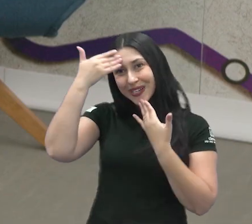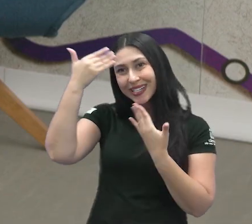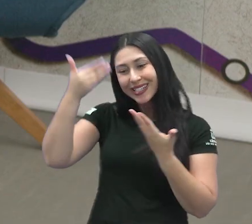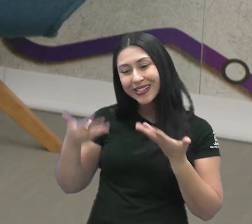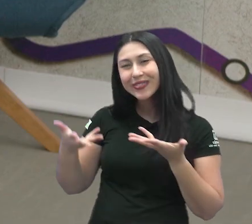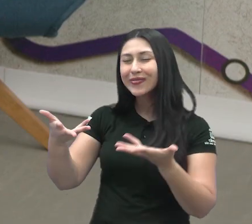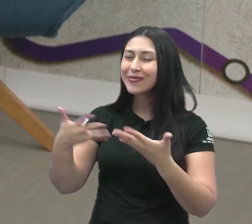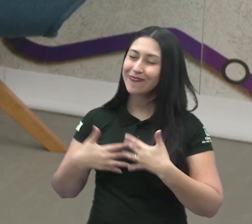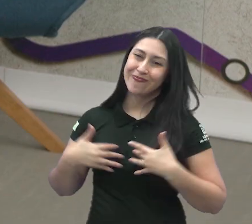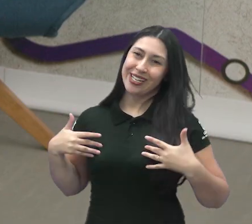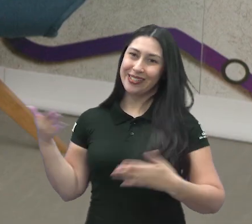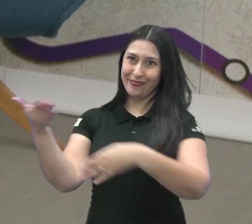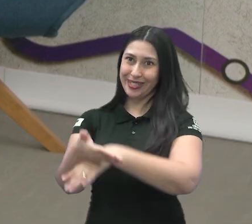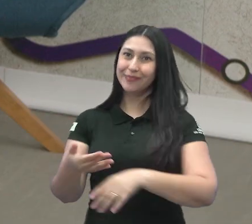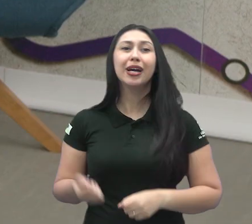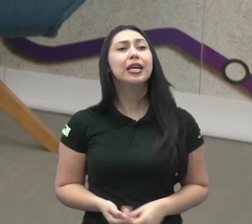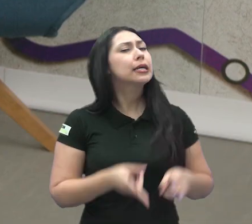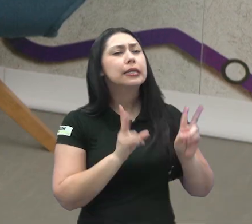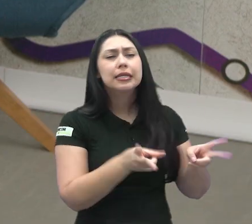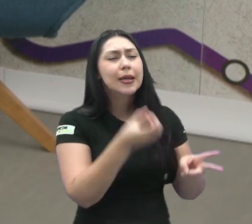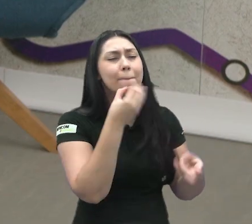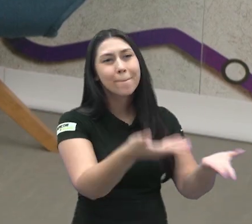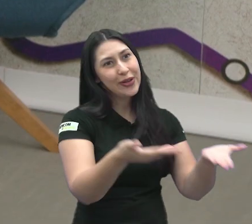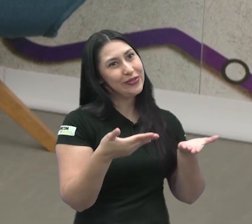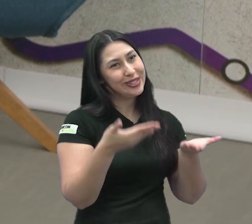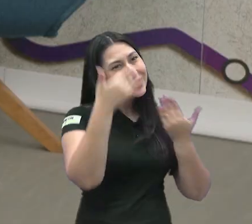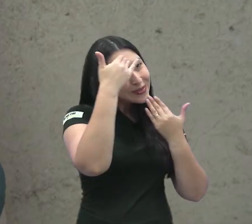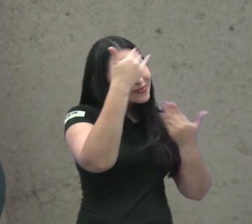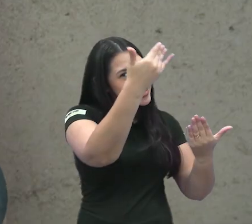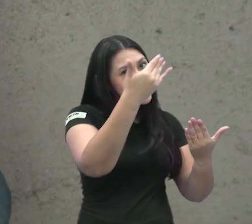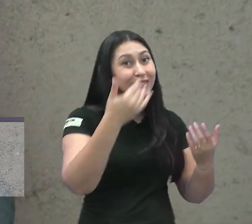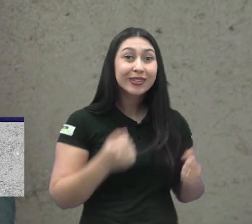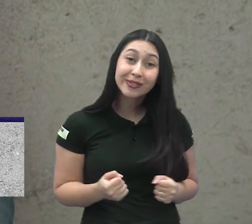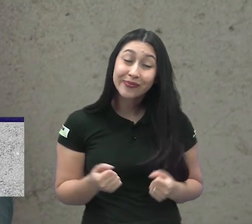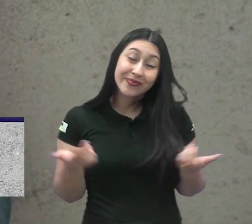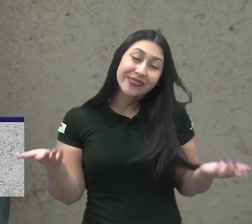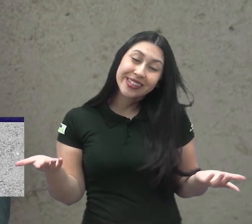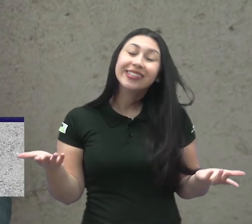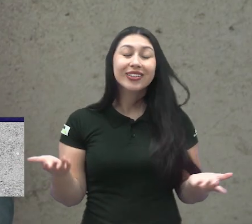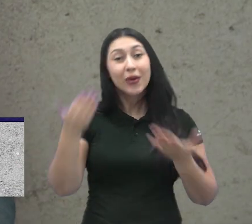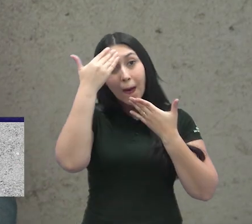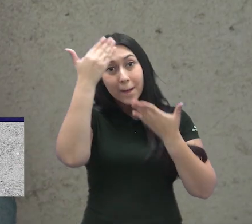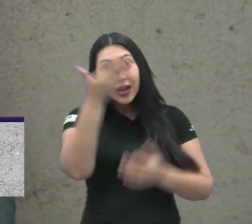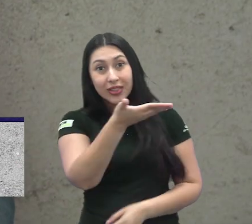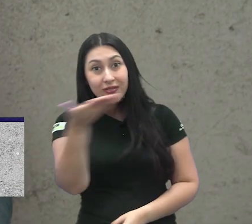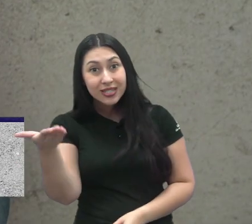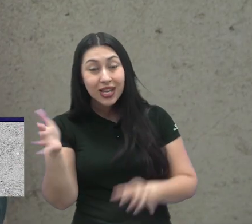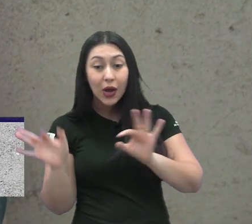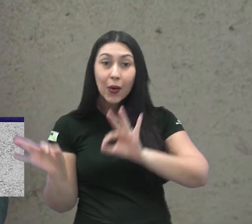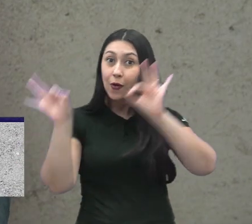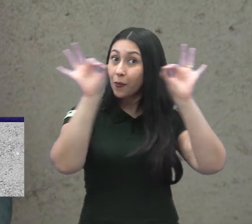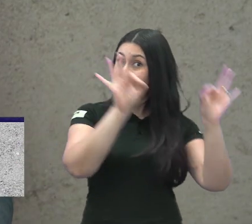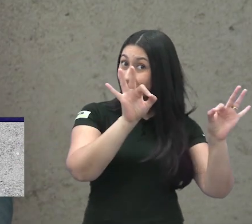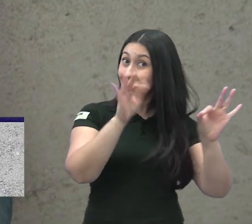o convite, foi um prazer estar aqui com vocês. E volte sempre que quiser, viu? Muito obrigado. E é isso, gente. Obrigado pela sua presença, você também que